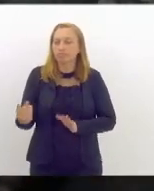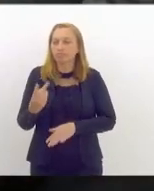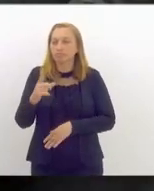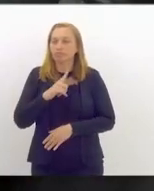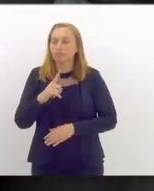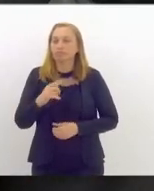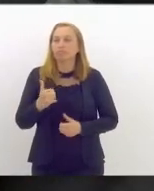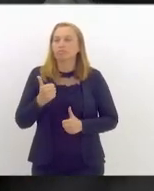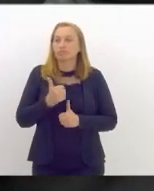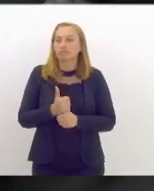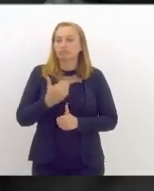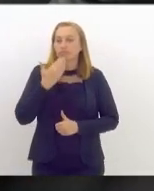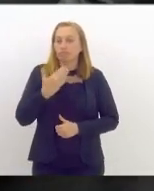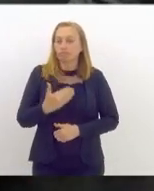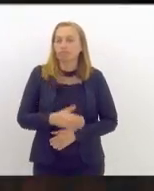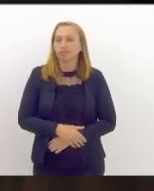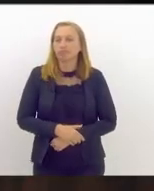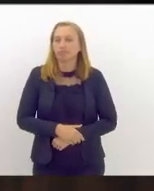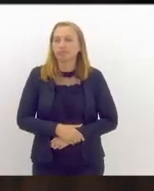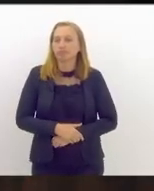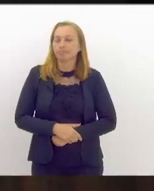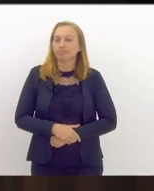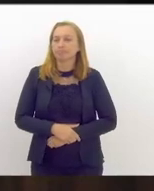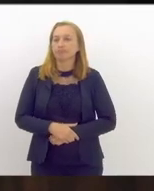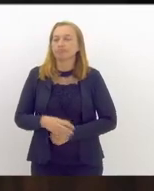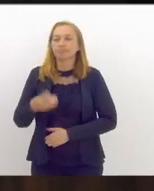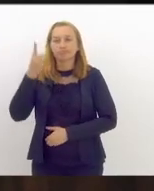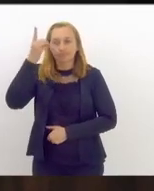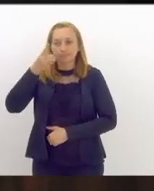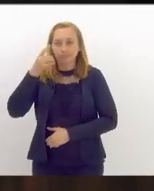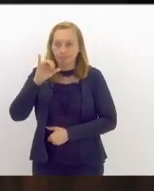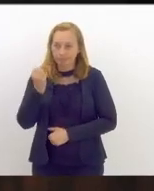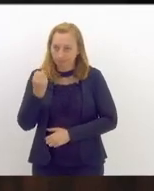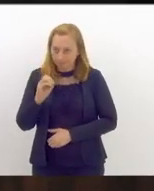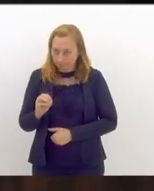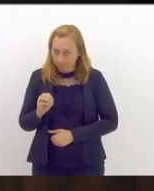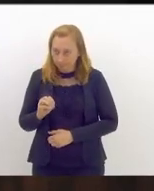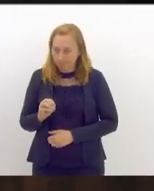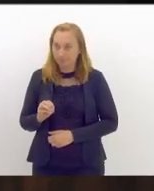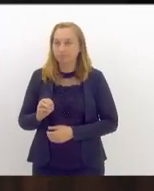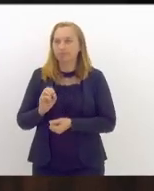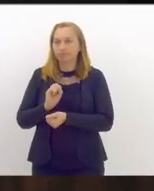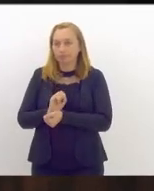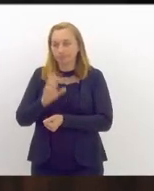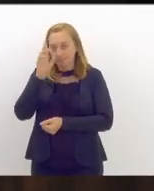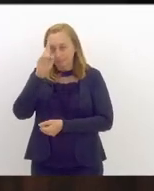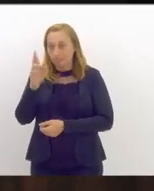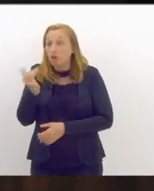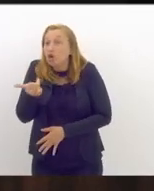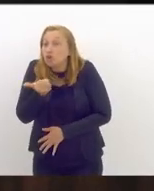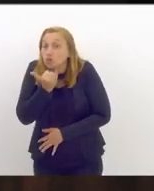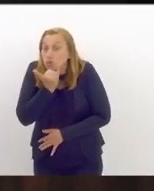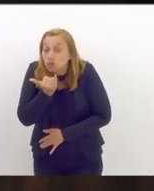substitutivo senhor presidente o deputado Serginho desculpa Presidente